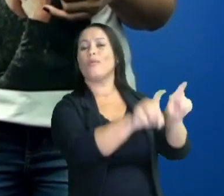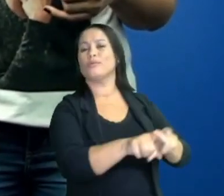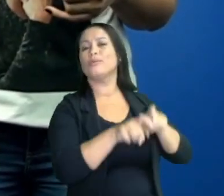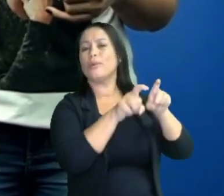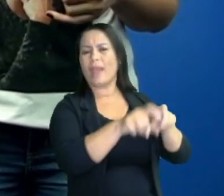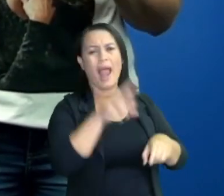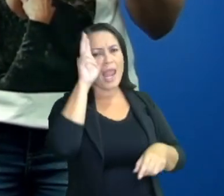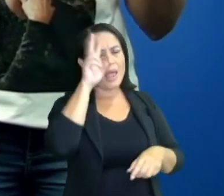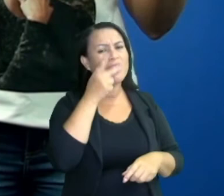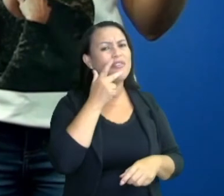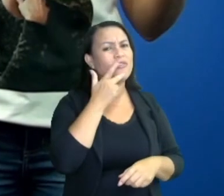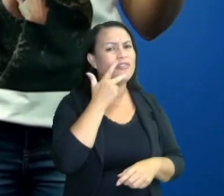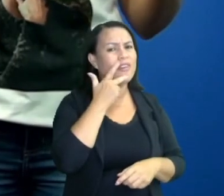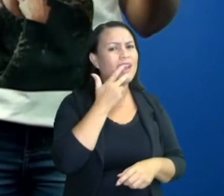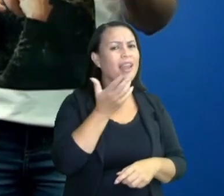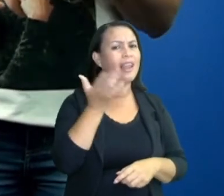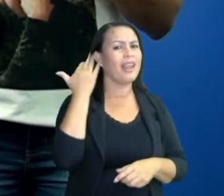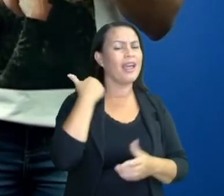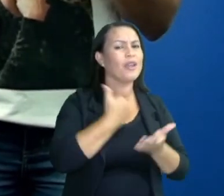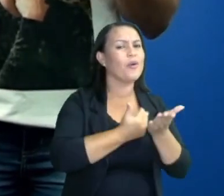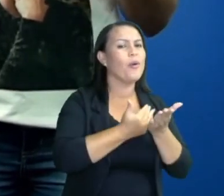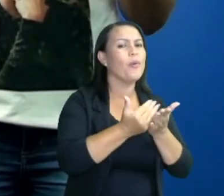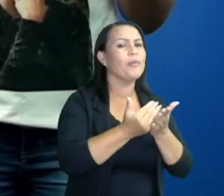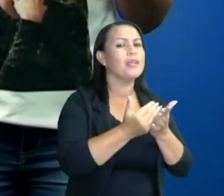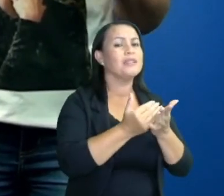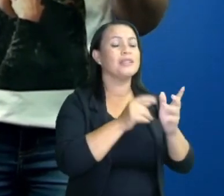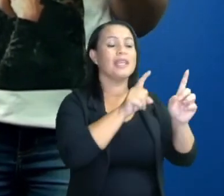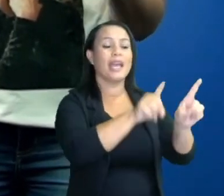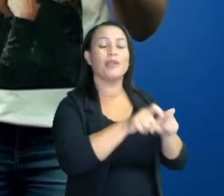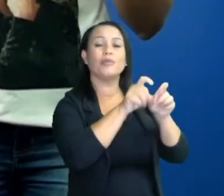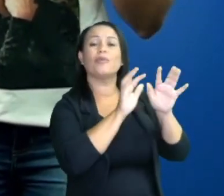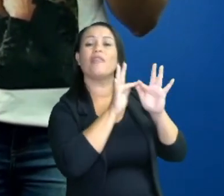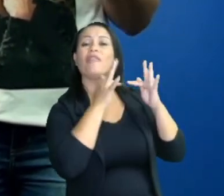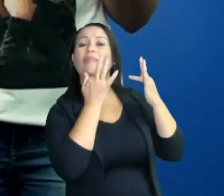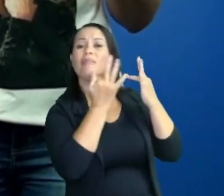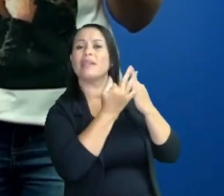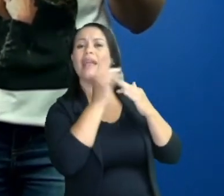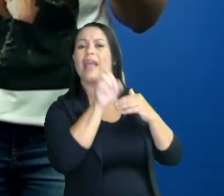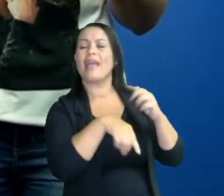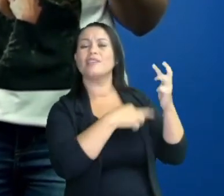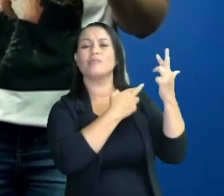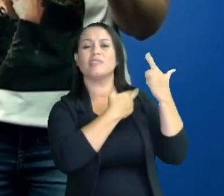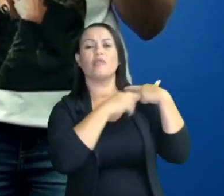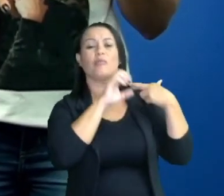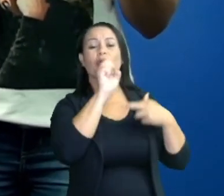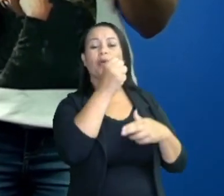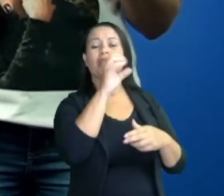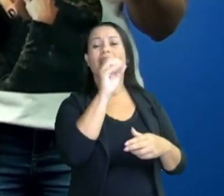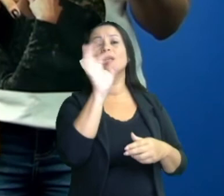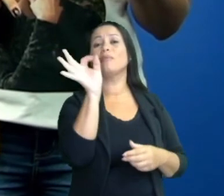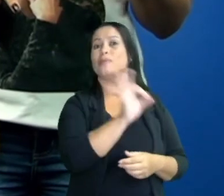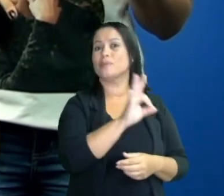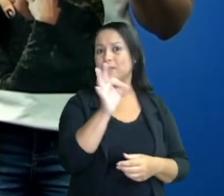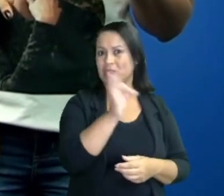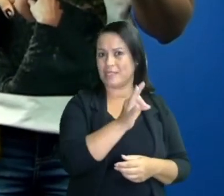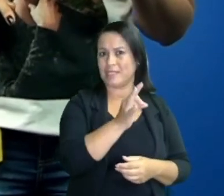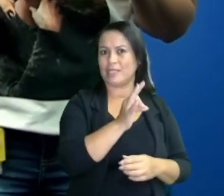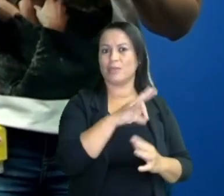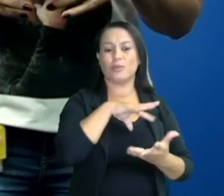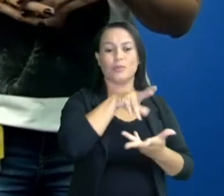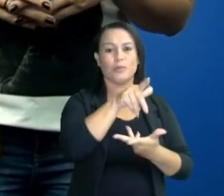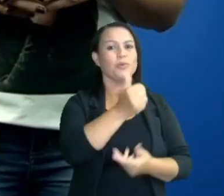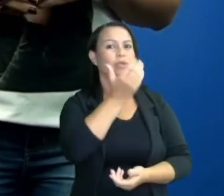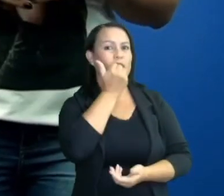lembra que eu falei lá no começo que a agricultura familiar é responsável por oitenta por cento da produção mundial de